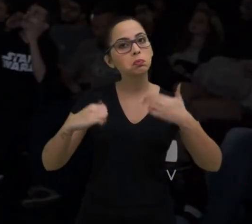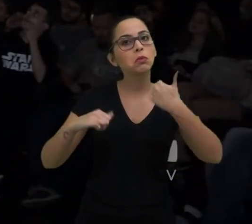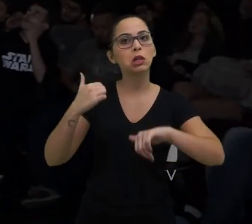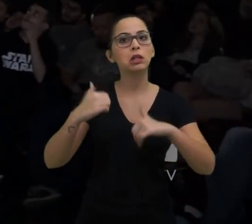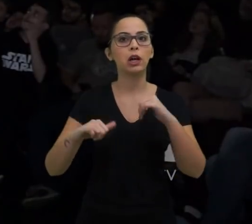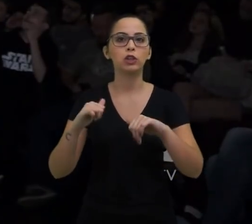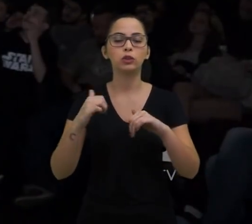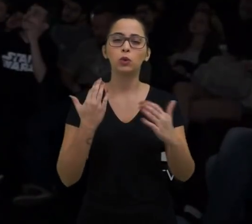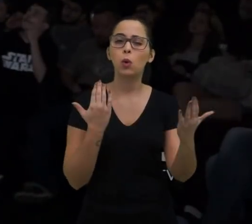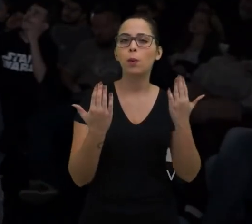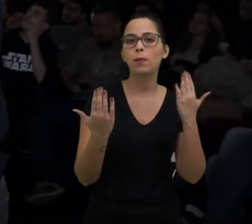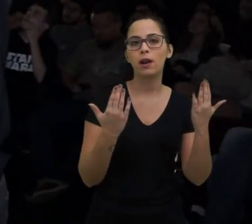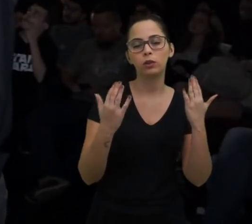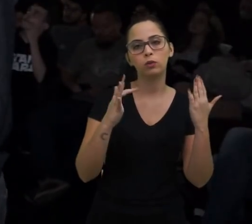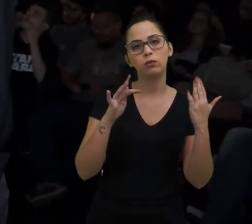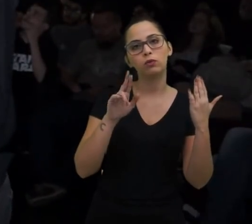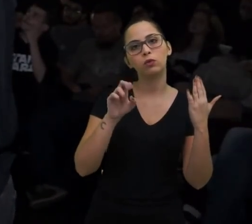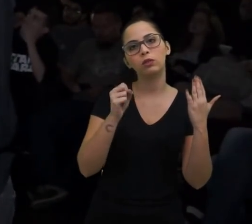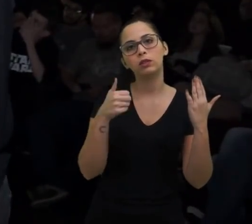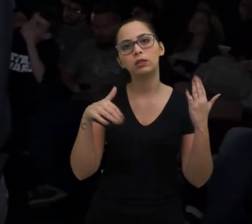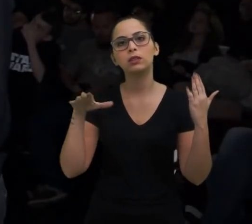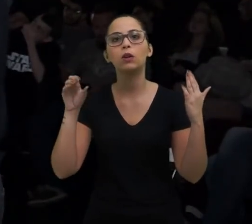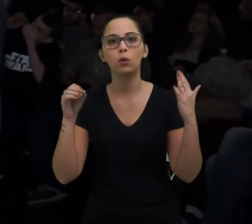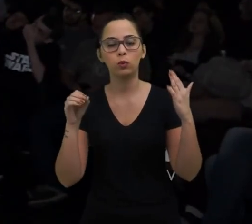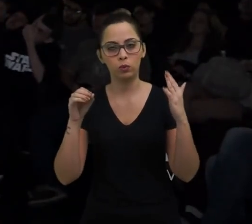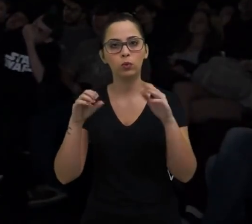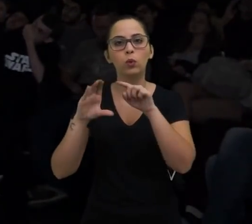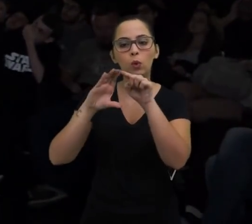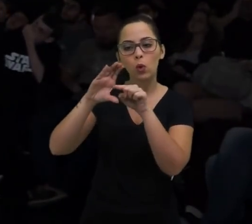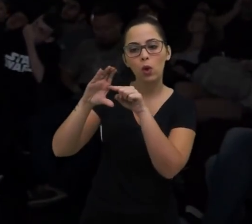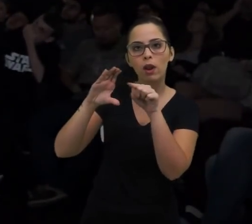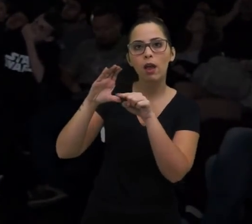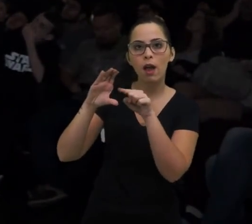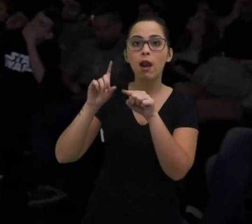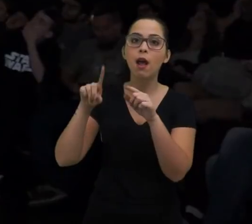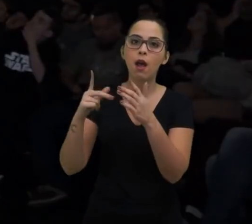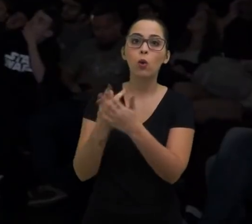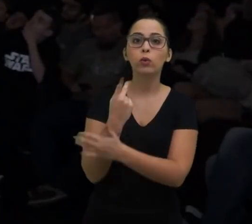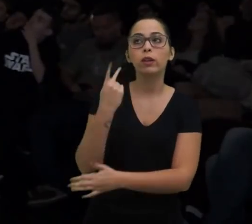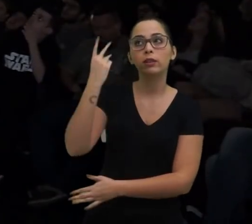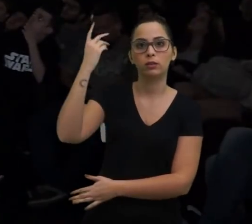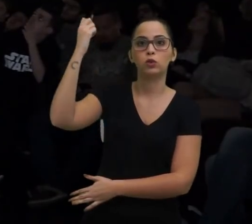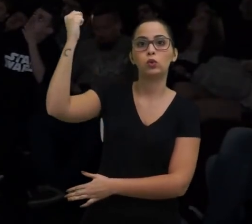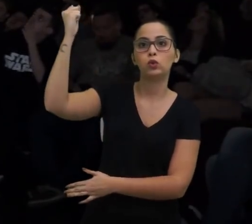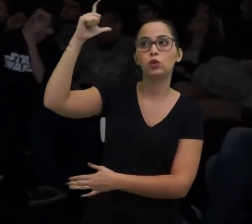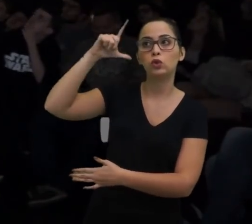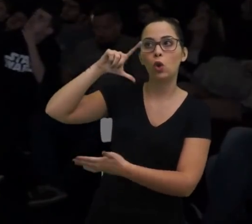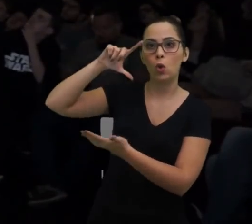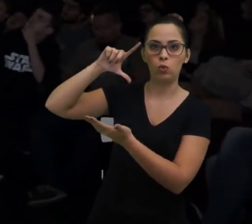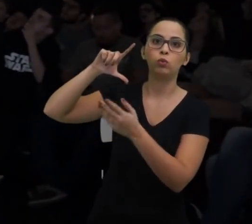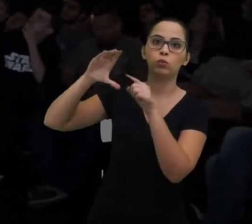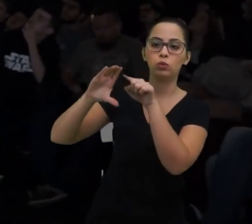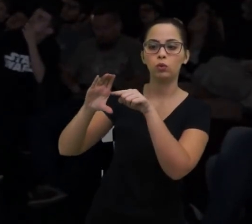massa envolvida nessa fusão nuclear lá no núcleo de estrelas vai virar energia. Agora, 10% da massa desse material